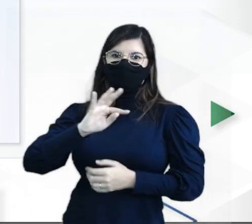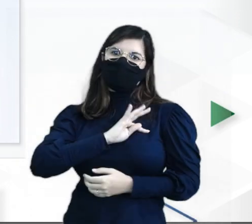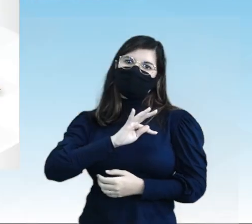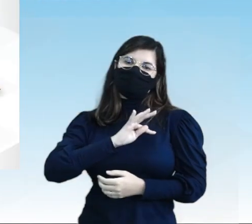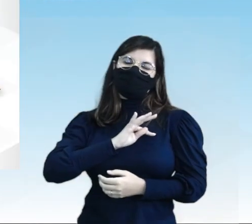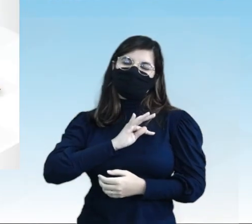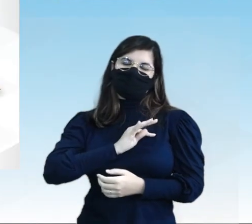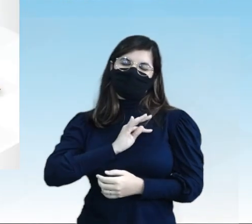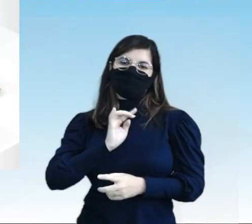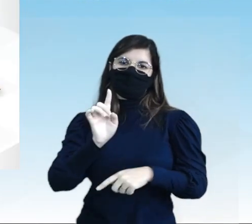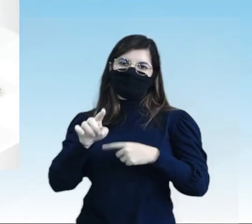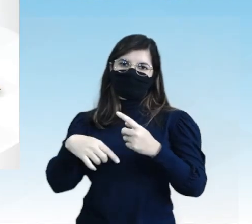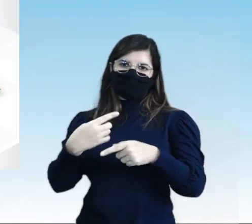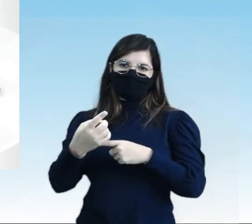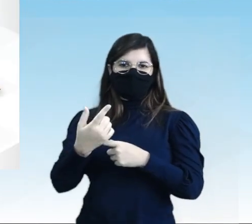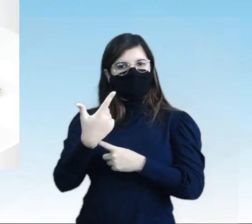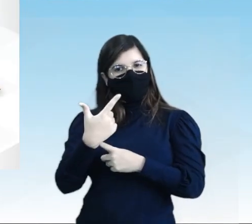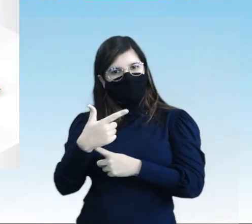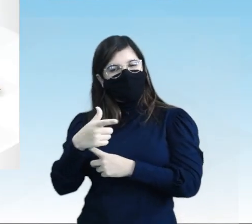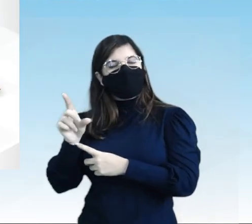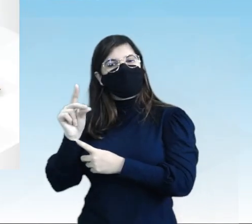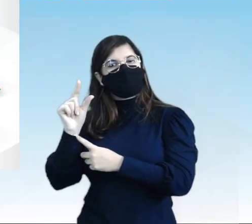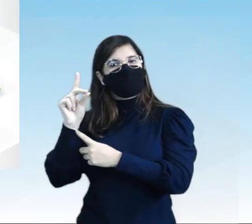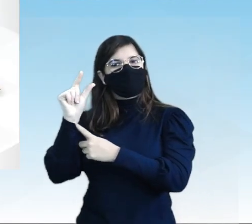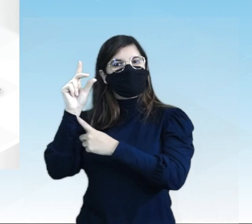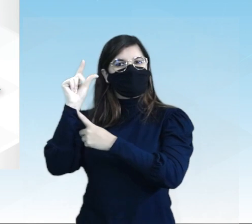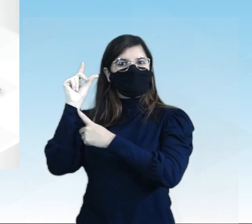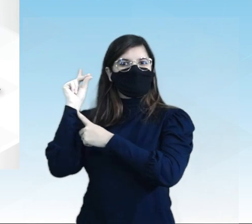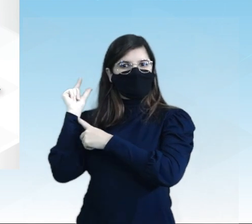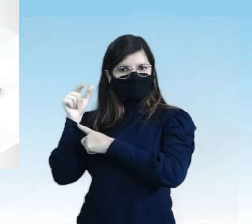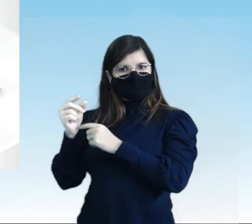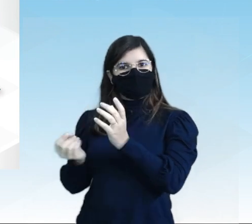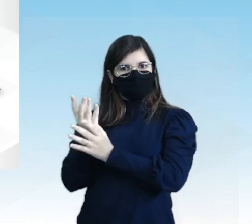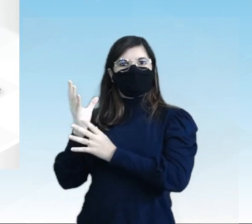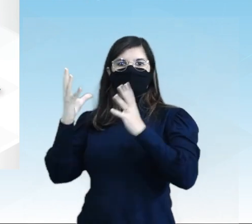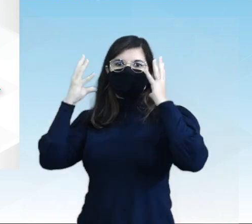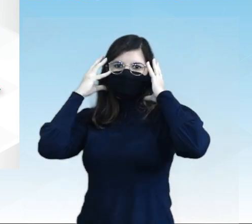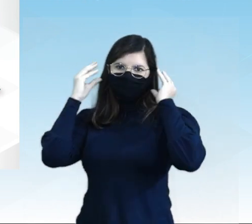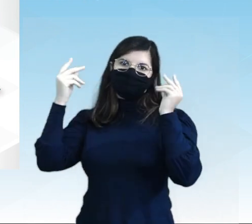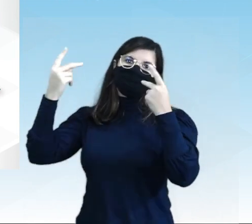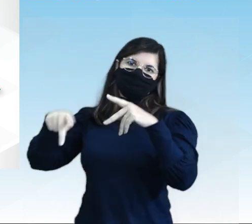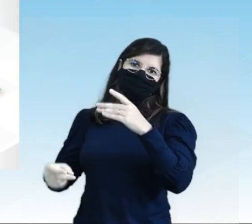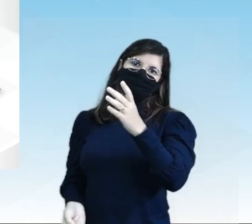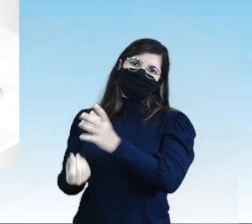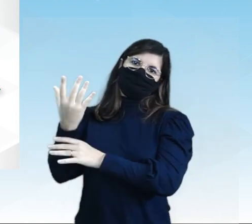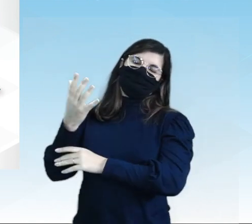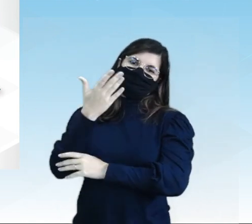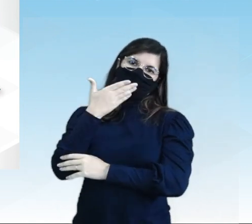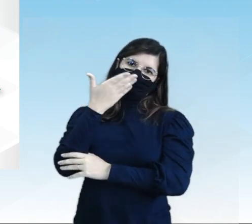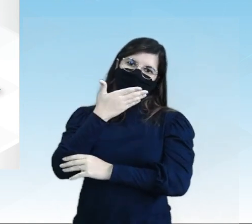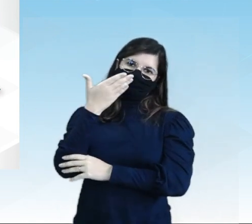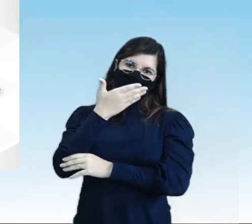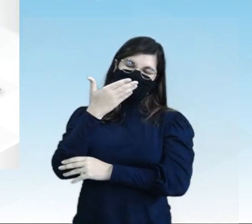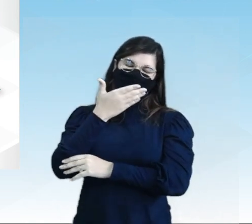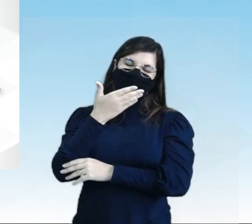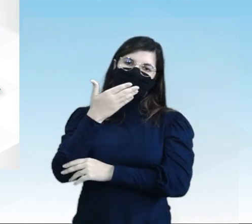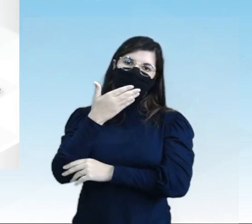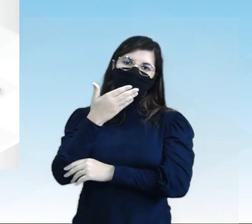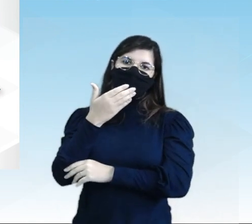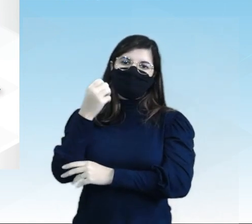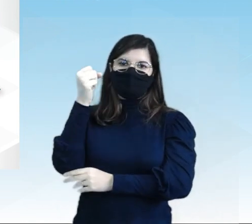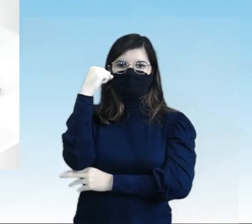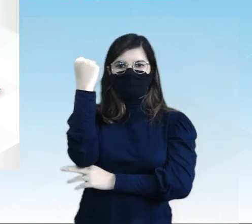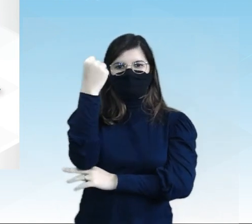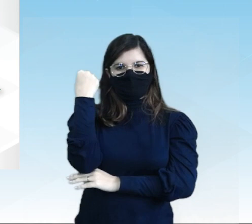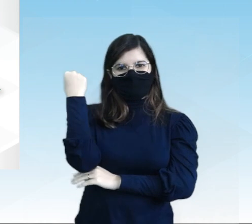as Antilhas holandesas vão se tornar grandes produtores de engenho de açúcar né E vai entrar em crise